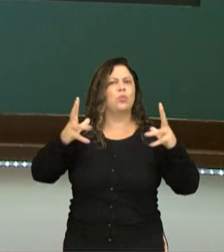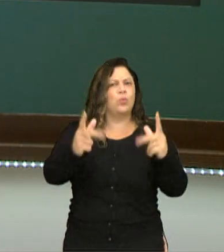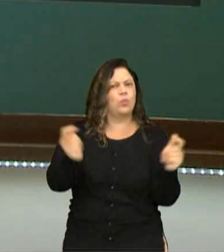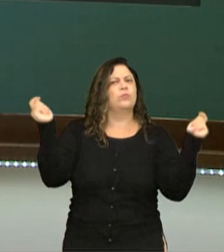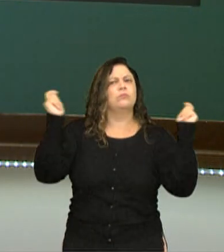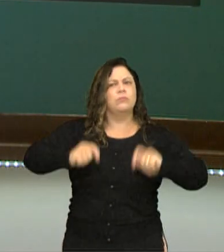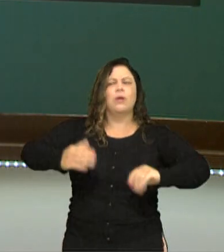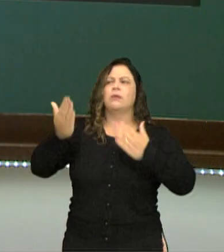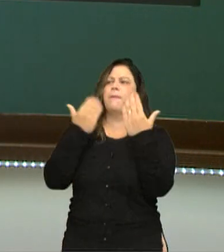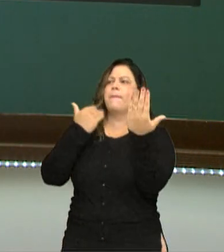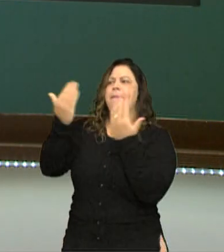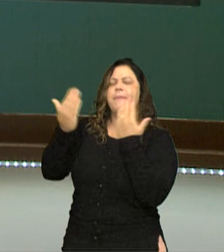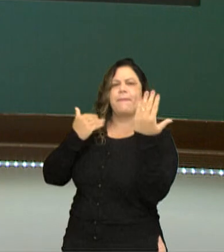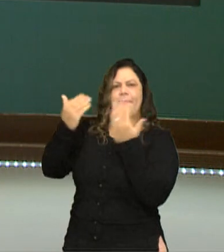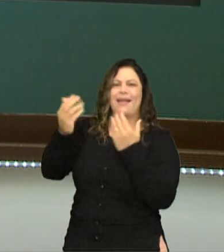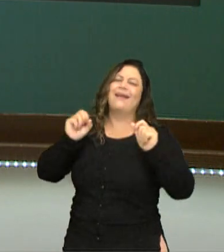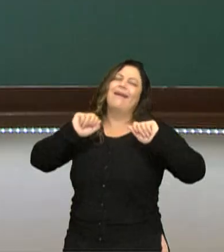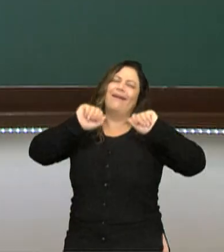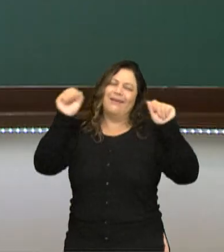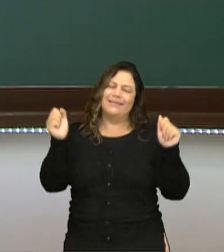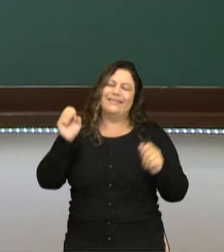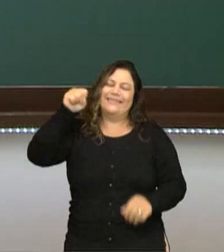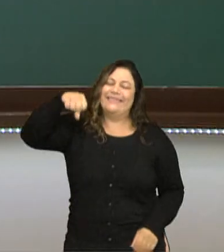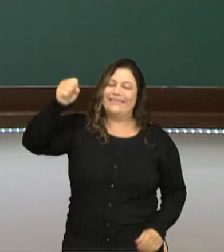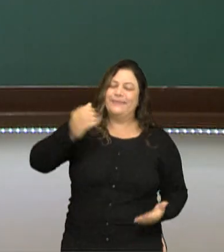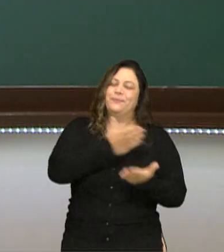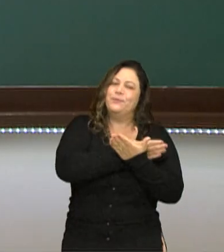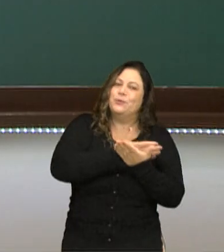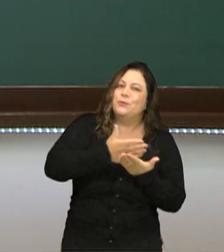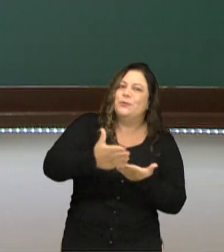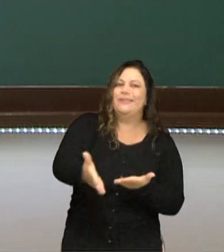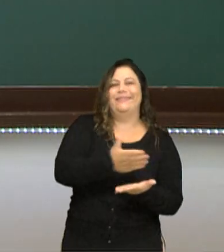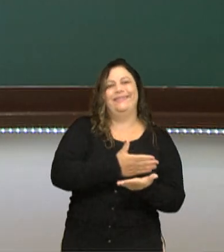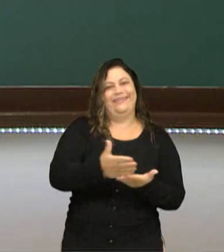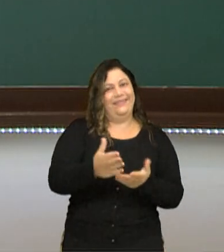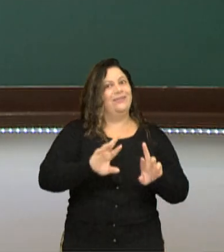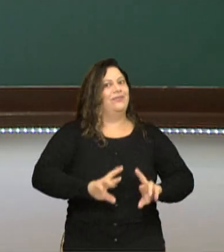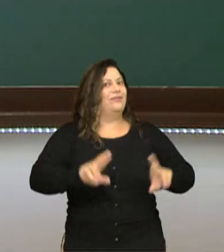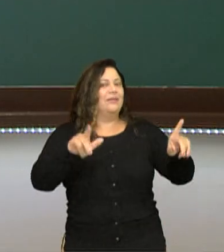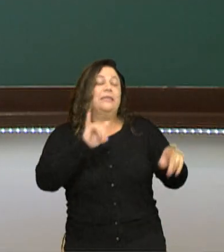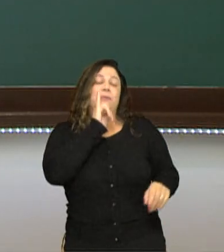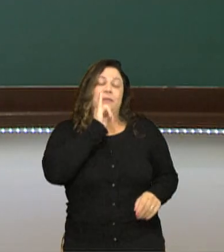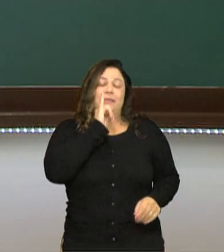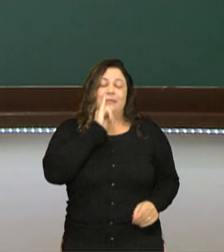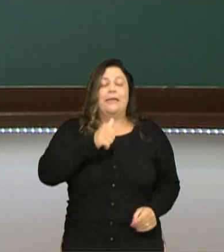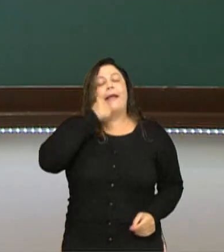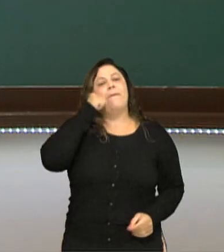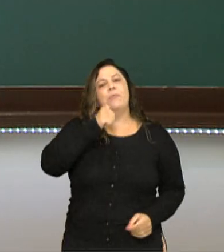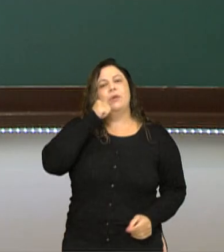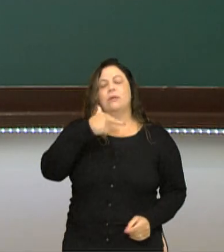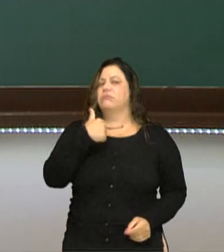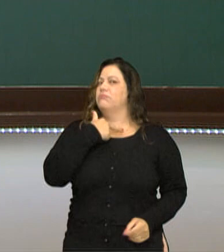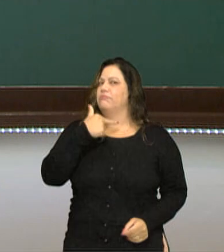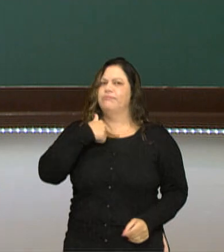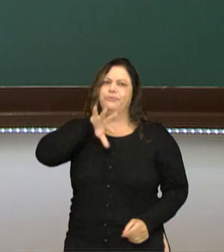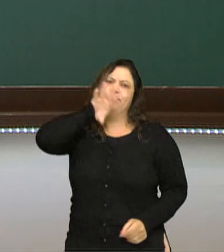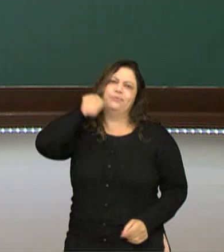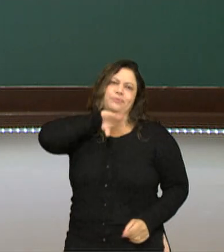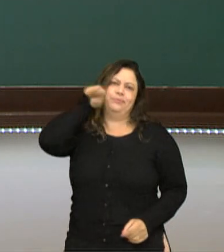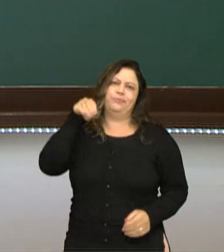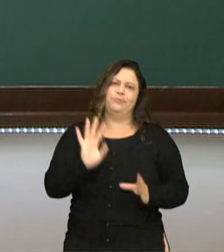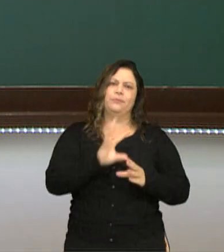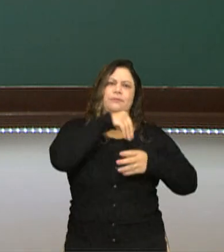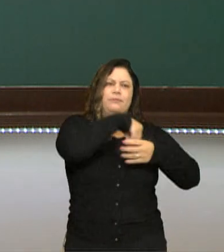falar, Claro que no início da Grécia não era bem assim. Para começar, por exemplo, a mulher não tinha voz, A mulher ficava em